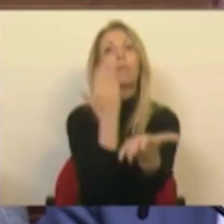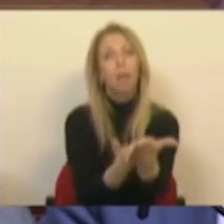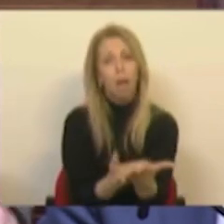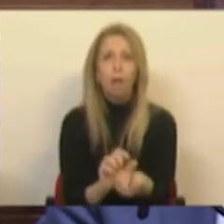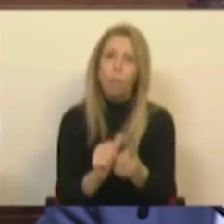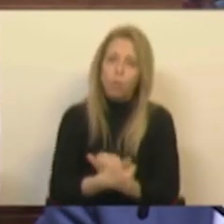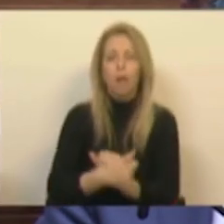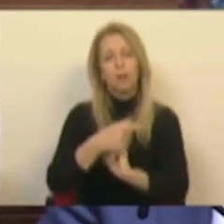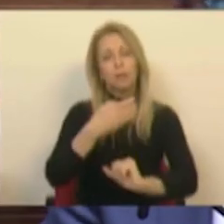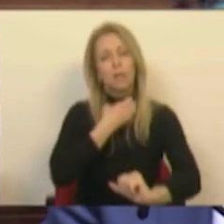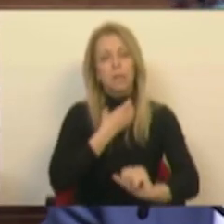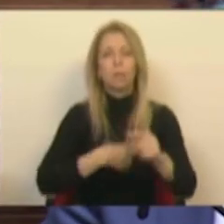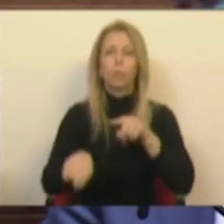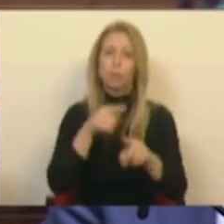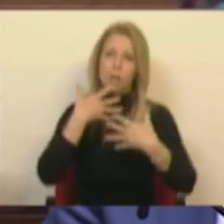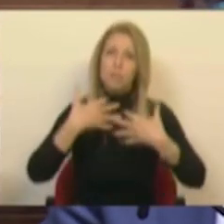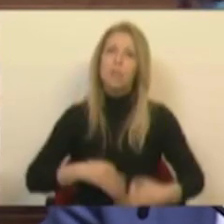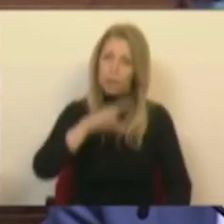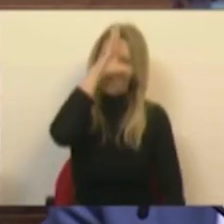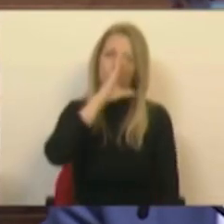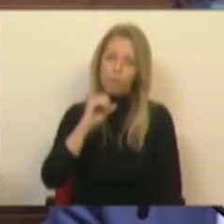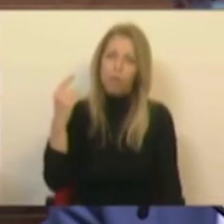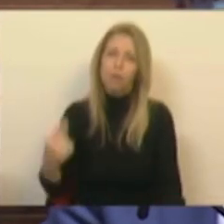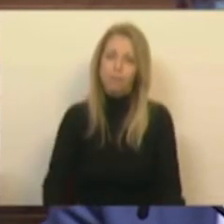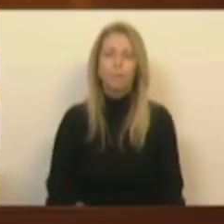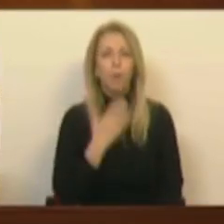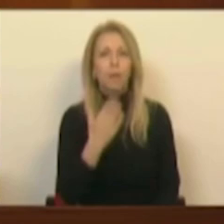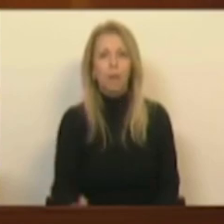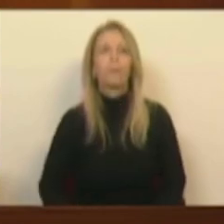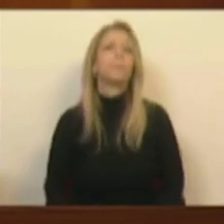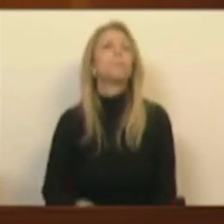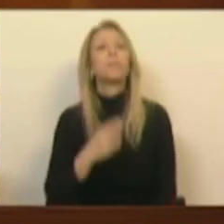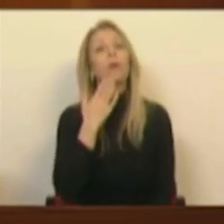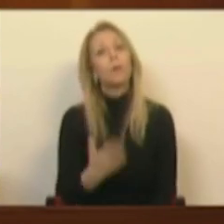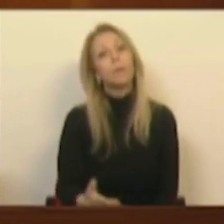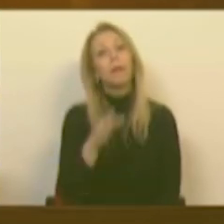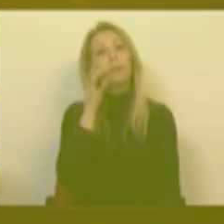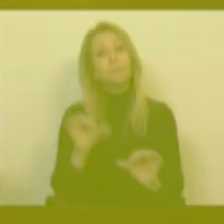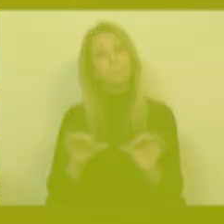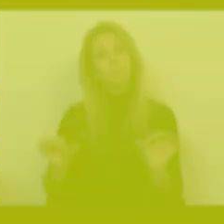séria porque o Governo passou. Muito obrigado, Sr. Presidente. Muito obrigado. Para...